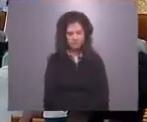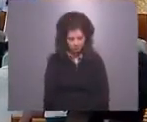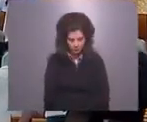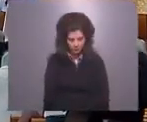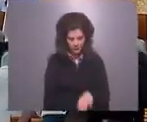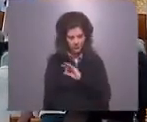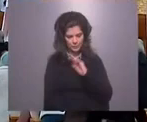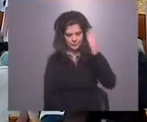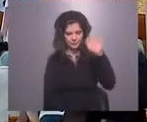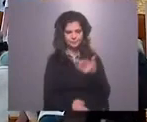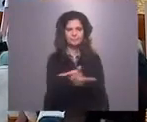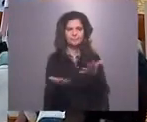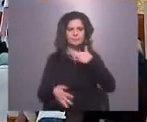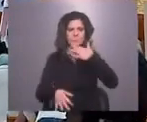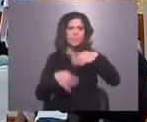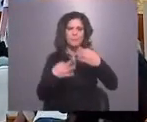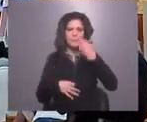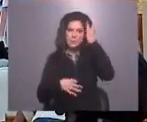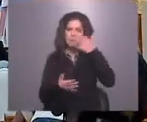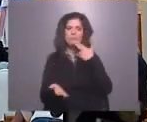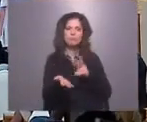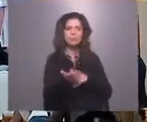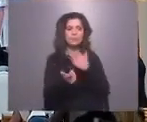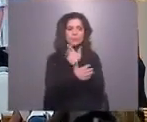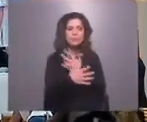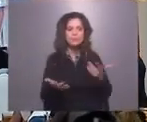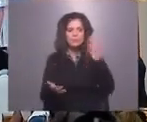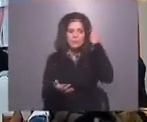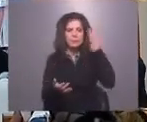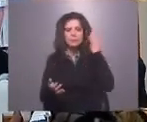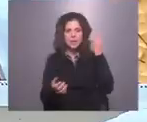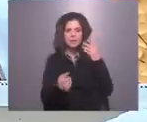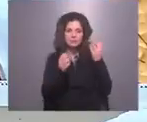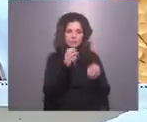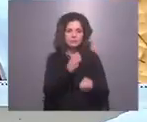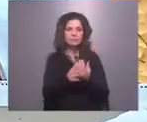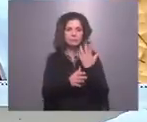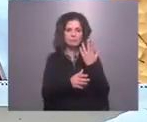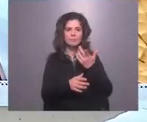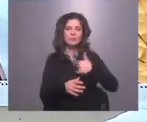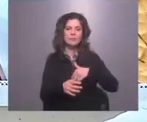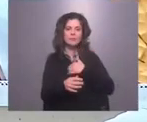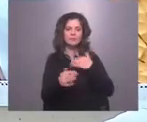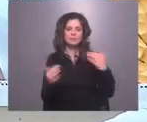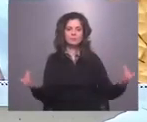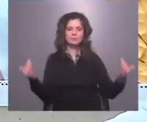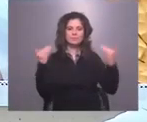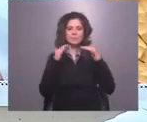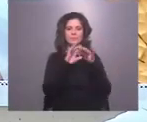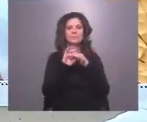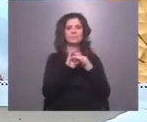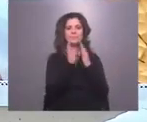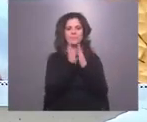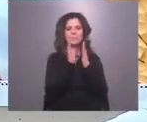Vós, Senhor, sois verdadeiramente santo, sois a fonte de toda a santidade. Reunidos na vossa presença, em comunhão com toda